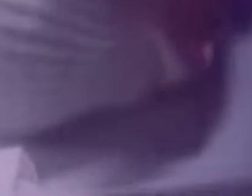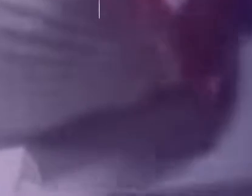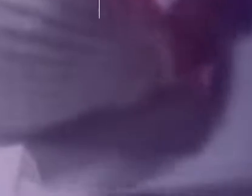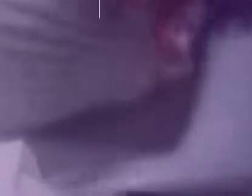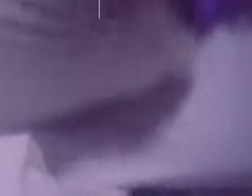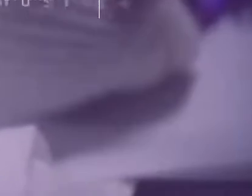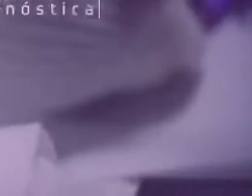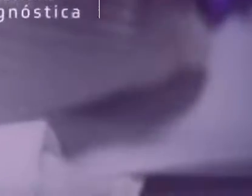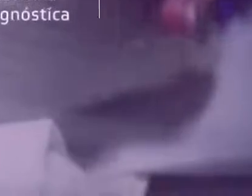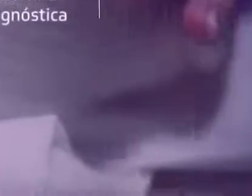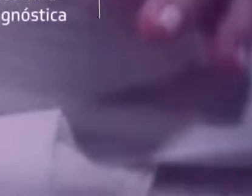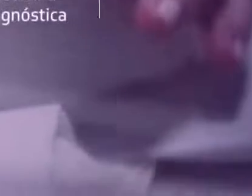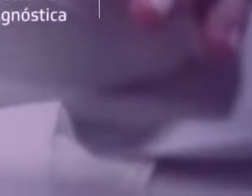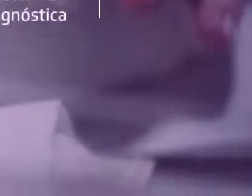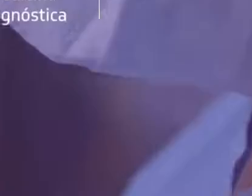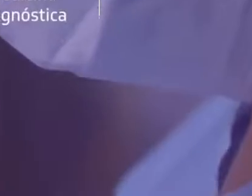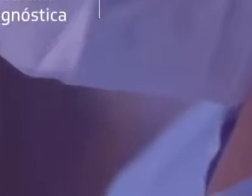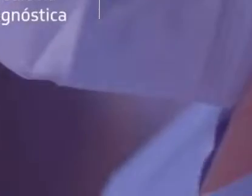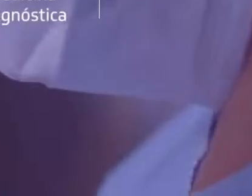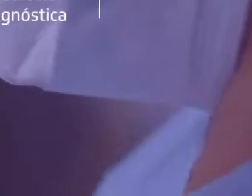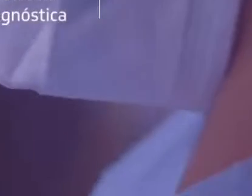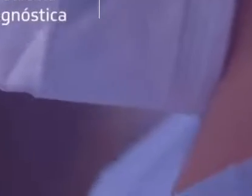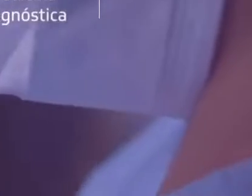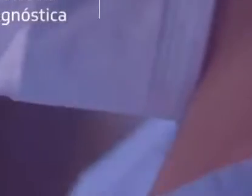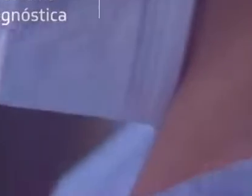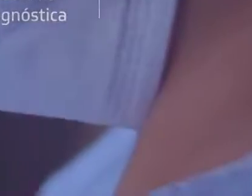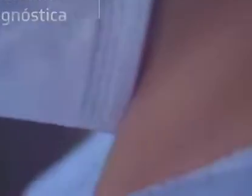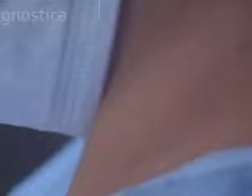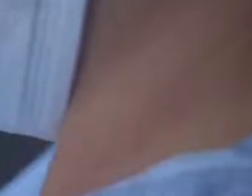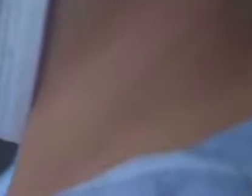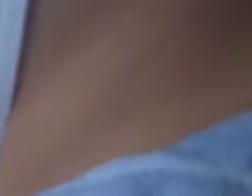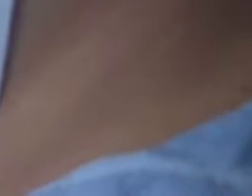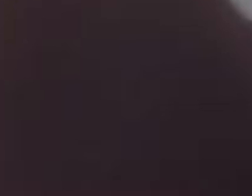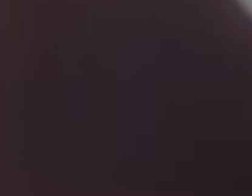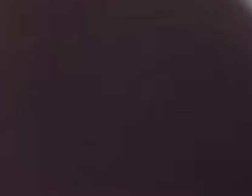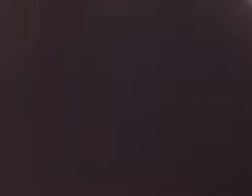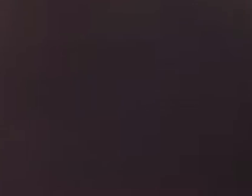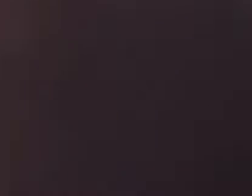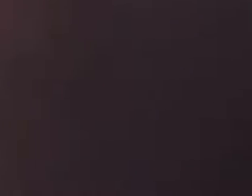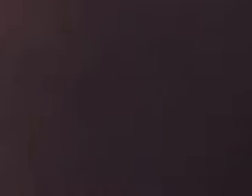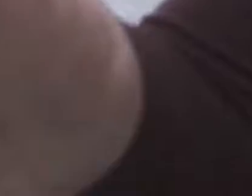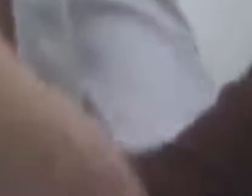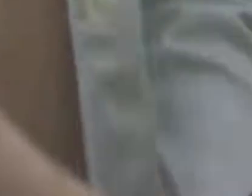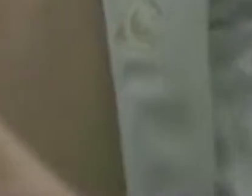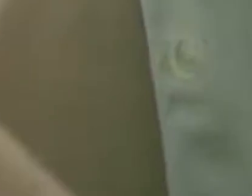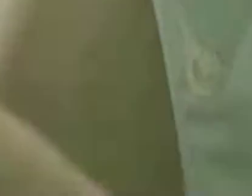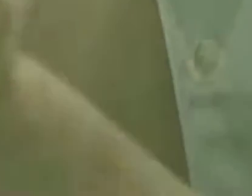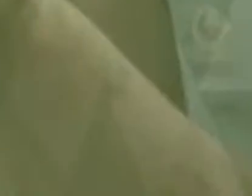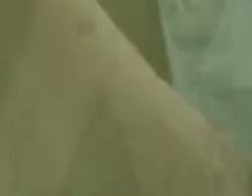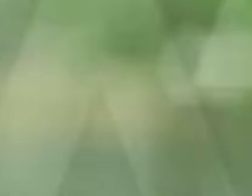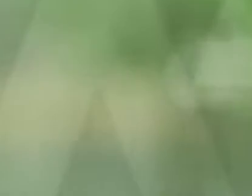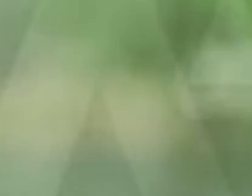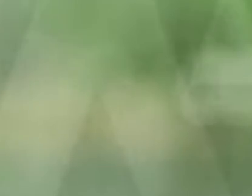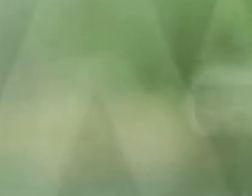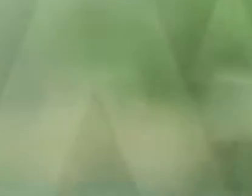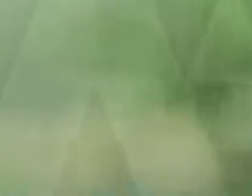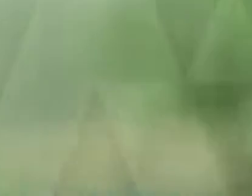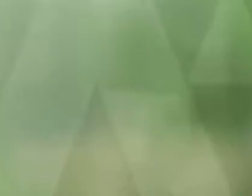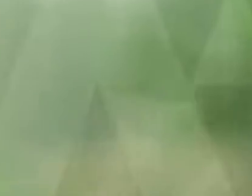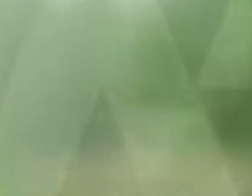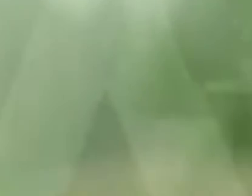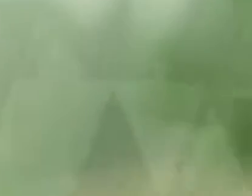materno-fetal-infantil, oftalmologia e medicina diagnóstica. Para nós, a saúde é feita por pessoas